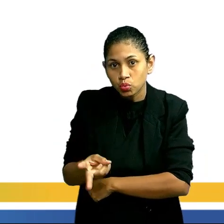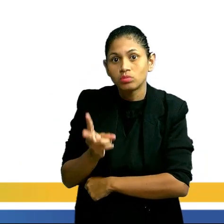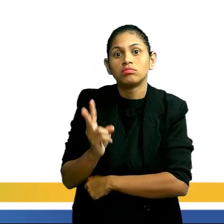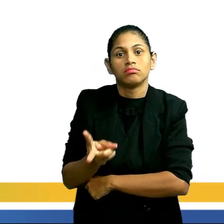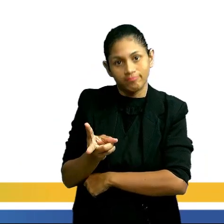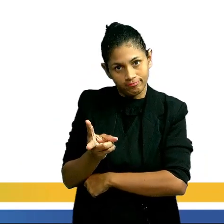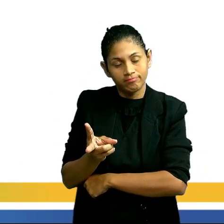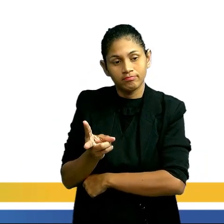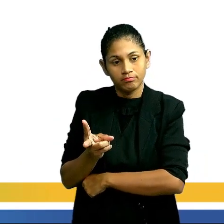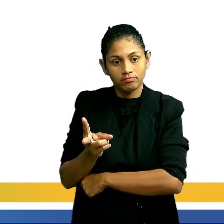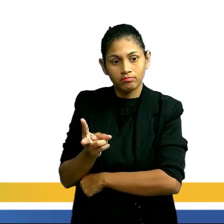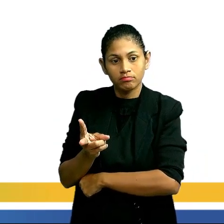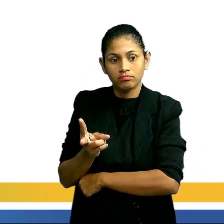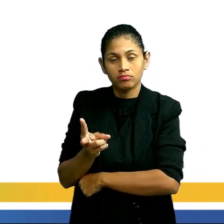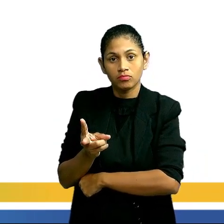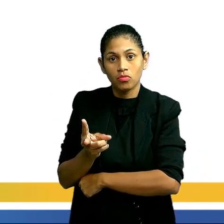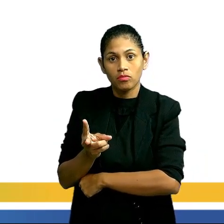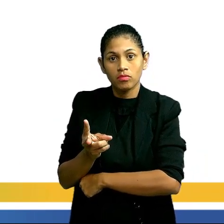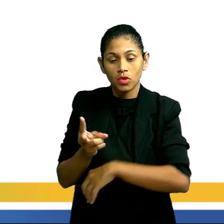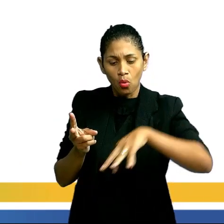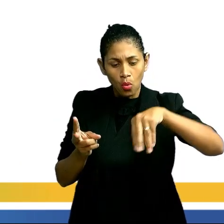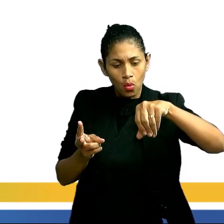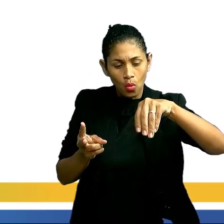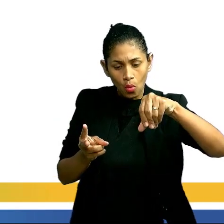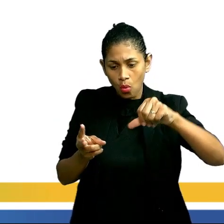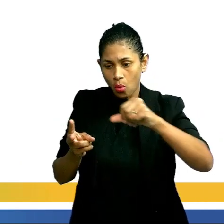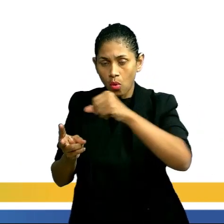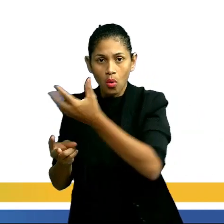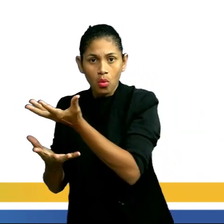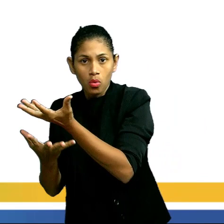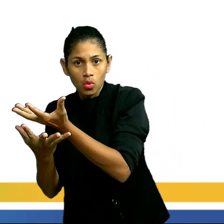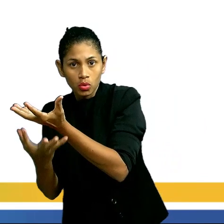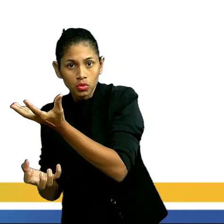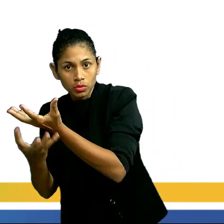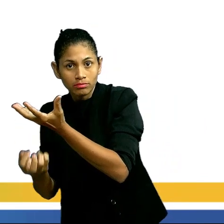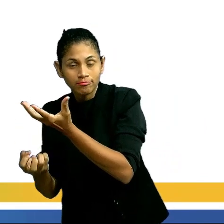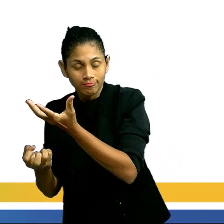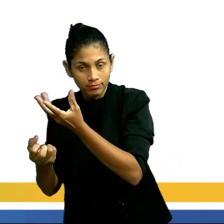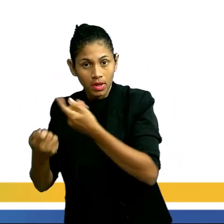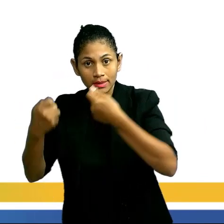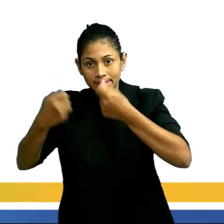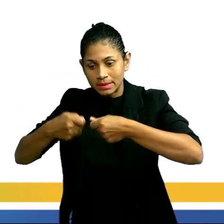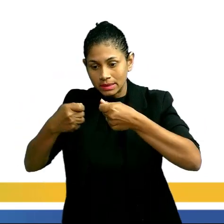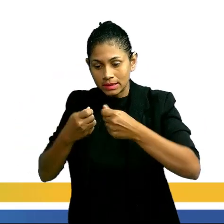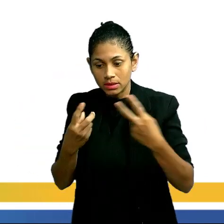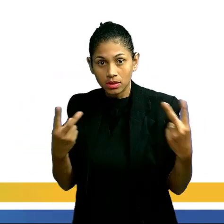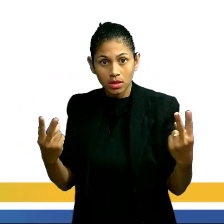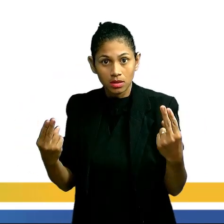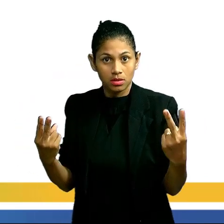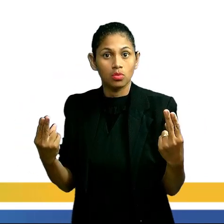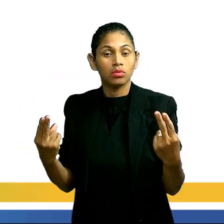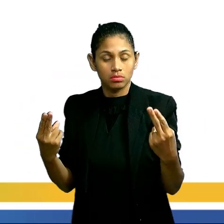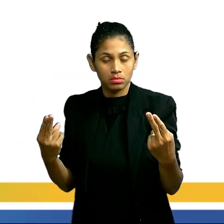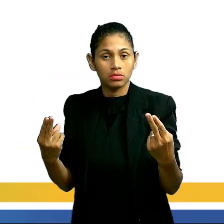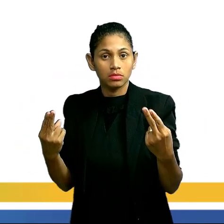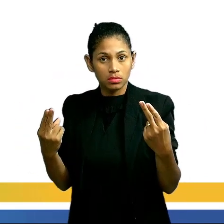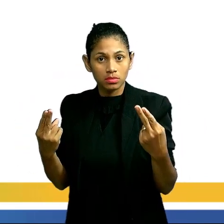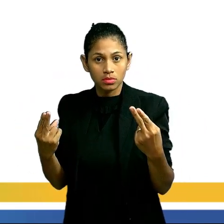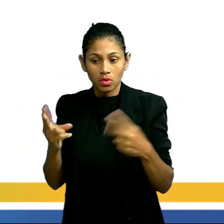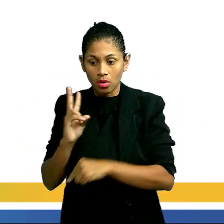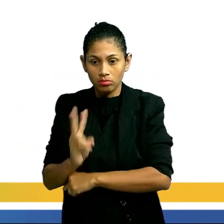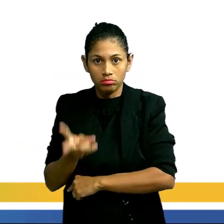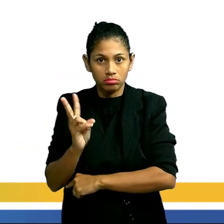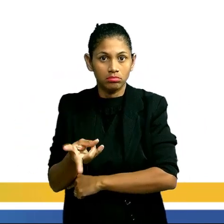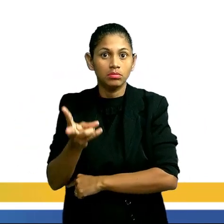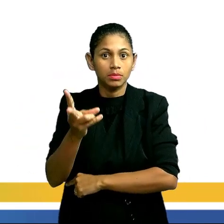tem que ser algo rápido. Ó. Observe que é só de 5 a 10 e somente dos 5 a 10. Então, o intervalo é de 5 minutos a 10 minutos e já